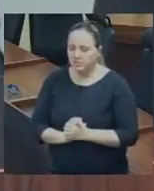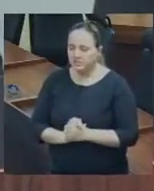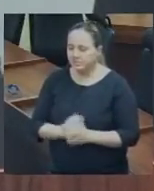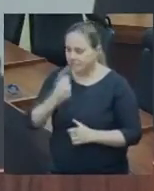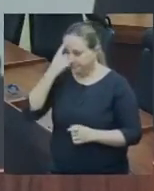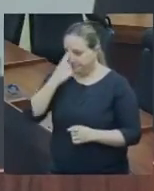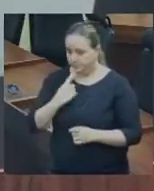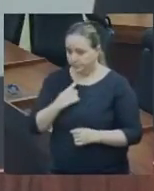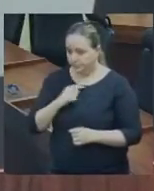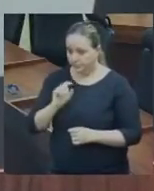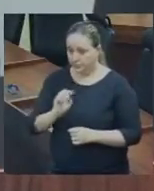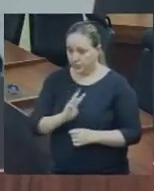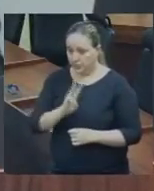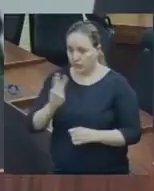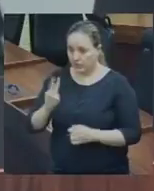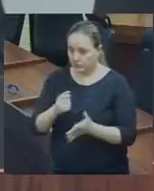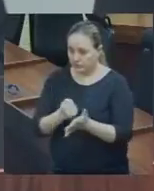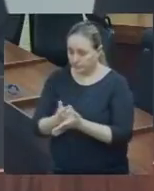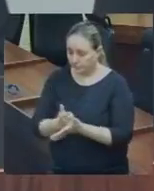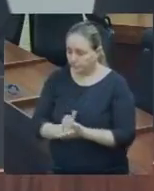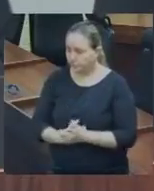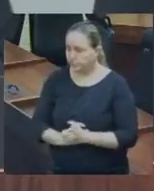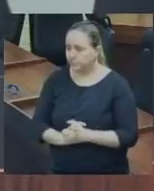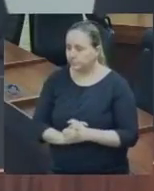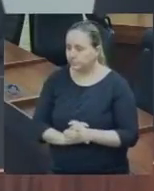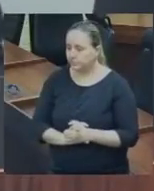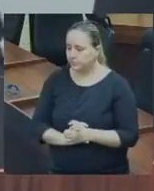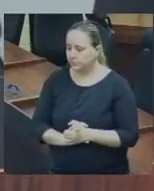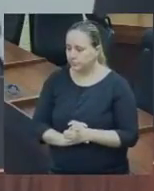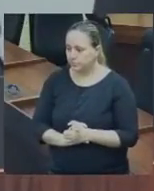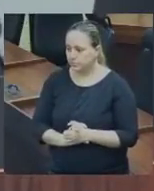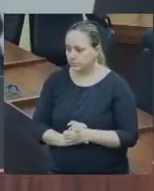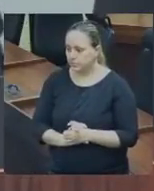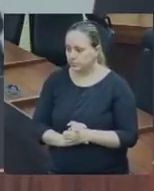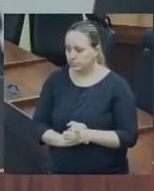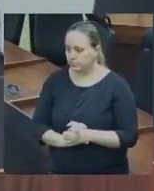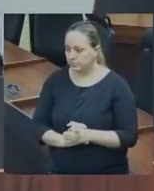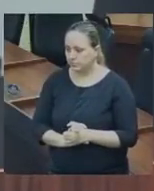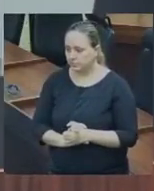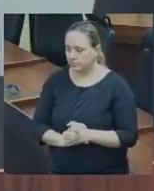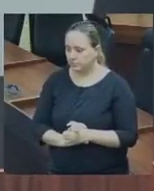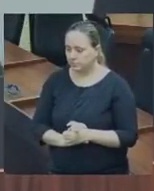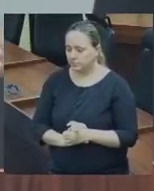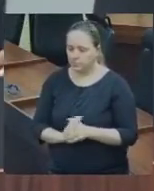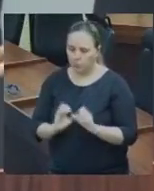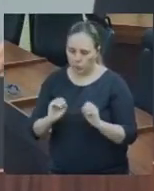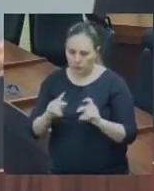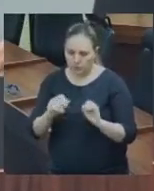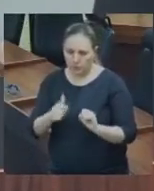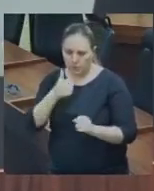no site de compras né é tudo bem que seja a esposa o marido a mãe